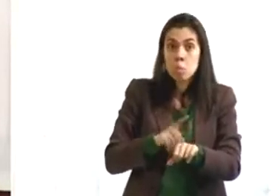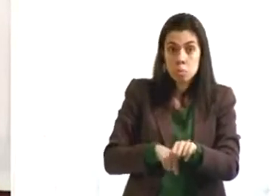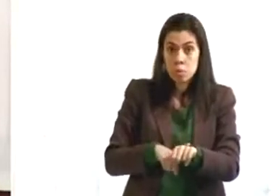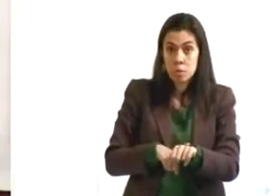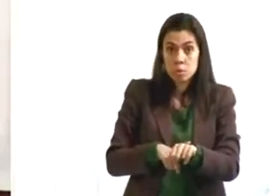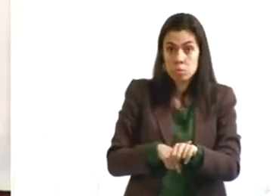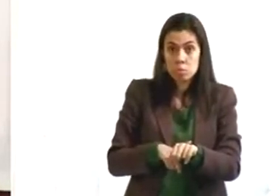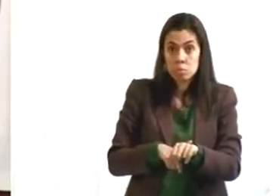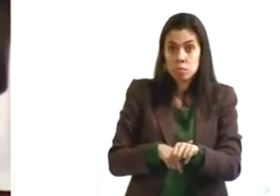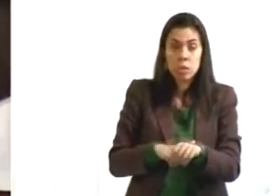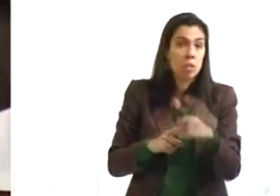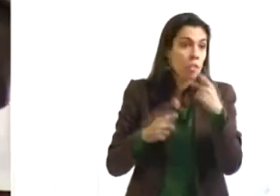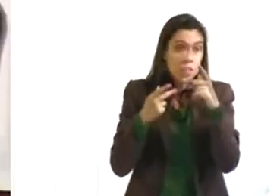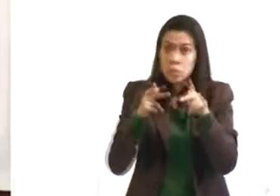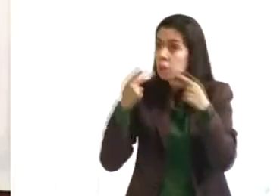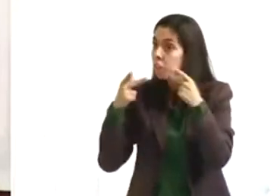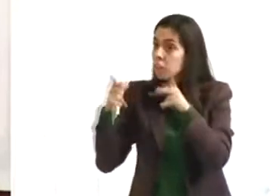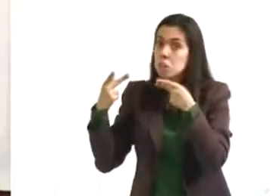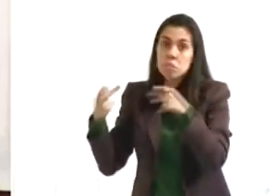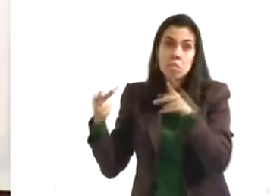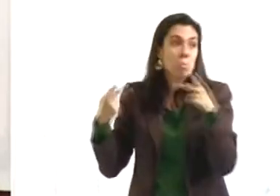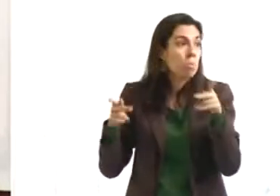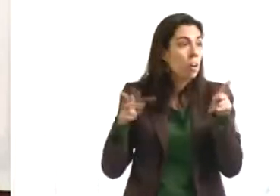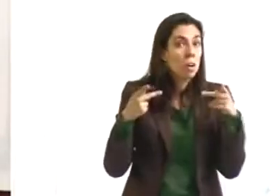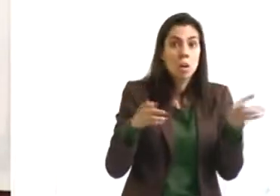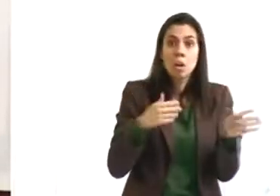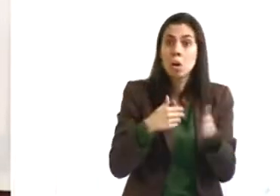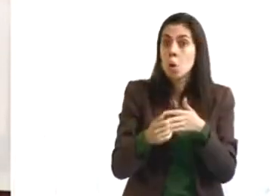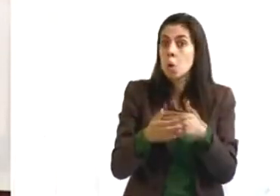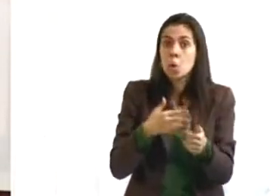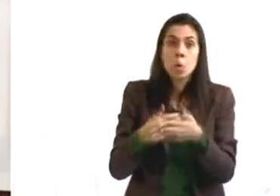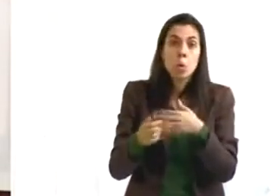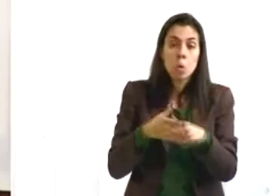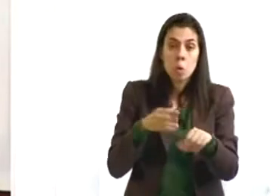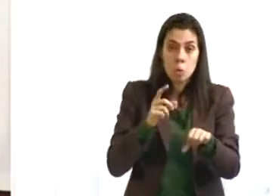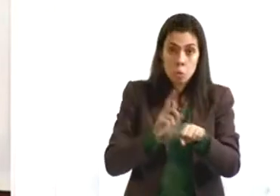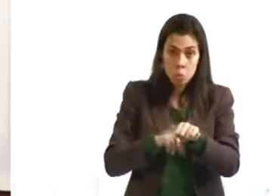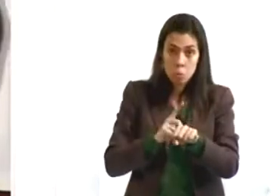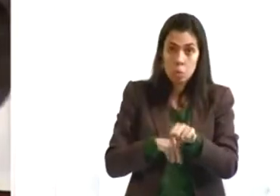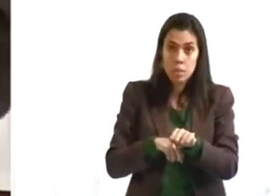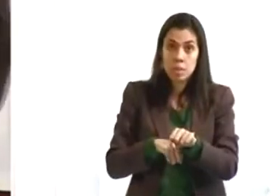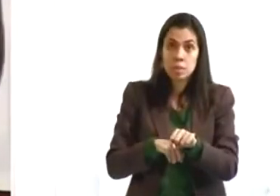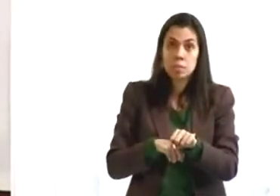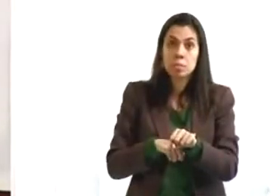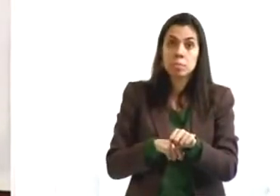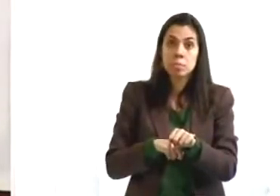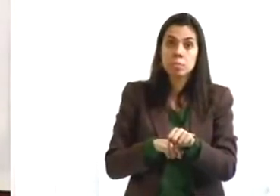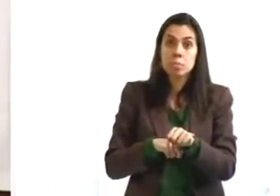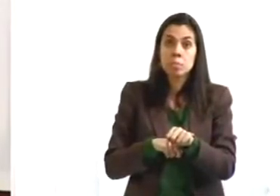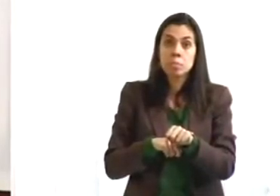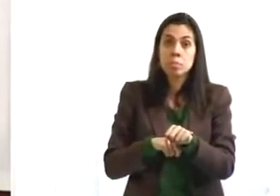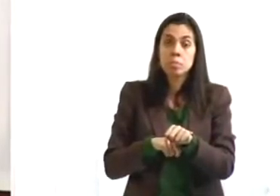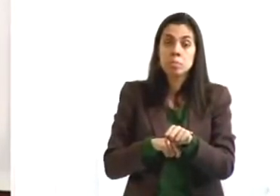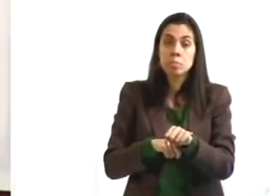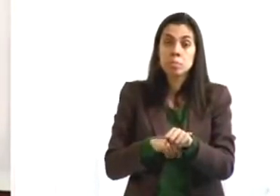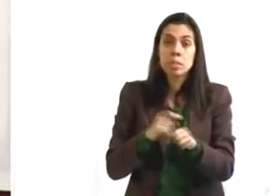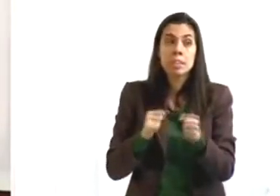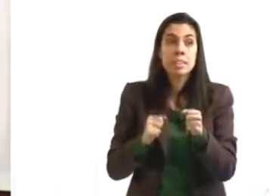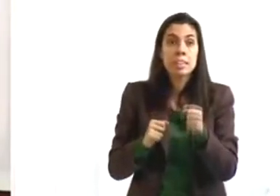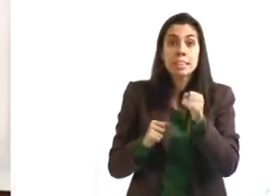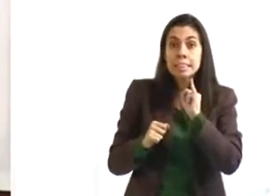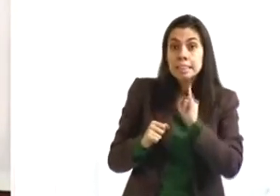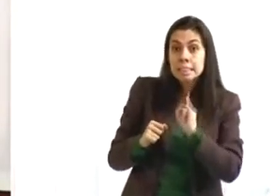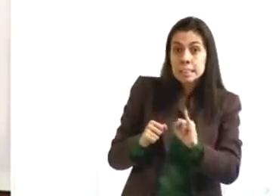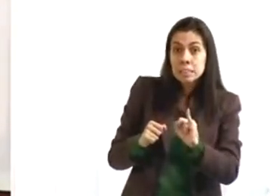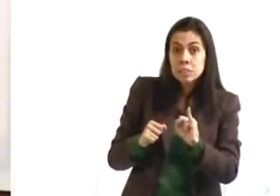temos irmãos e irmãs assim, que tem um ardor, um zelo por evangelismo, e que às vezes, se você perguntar para ele o